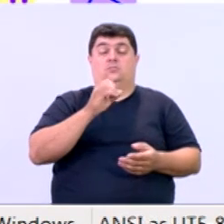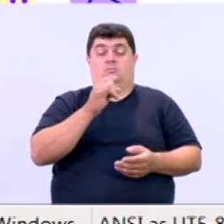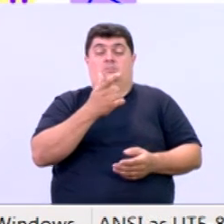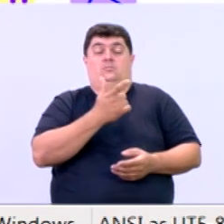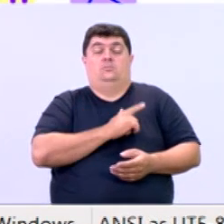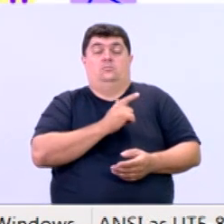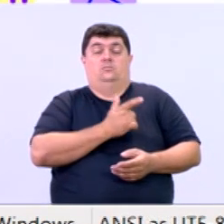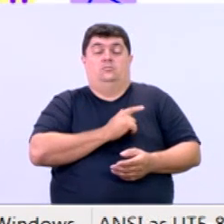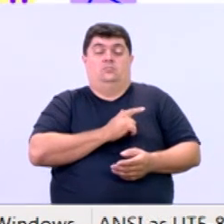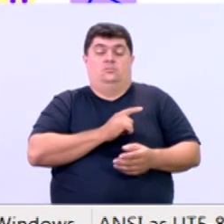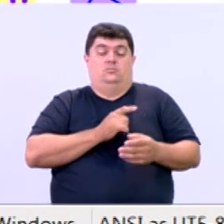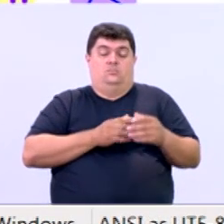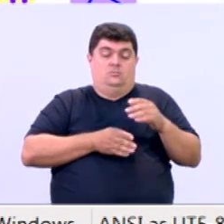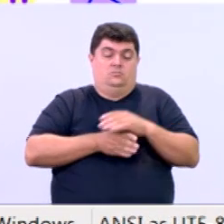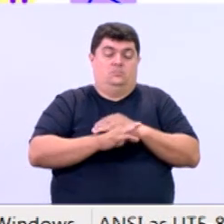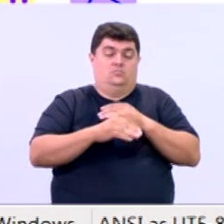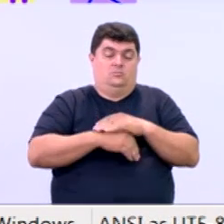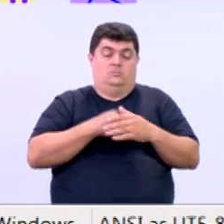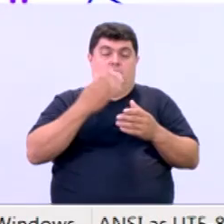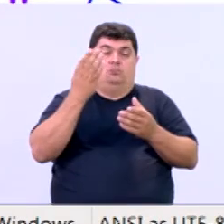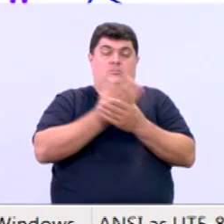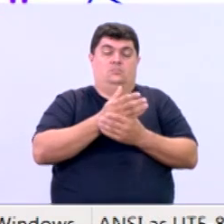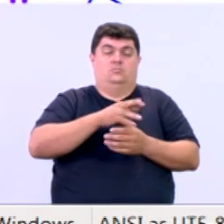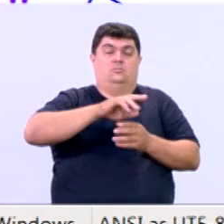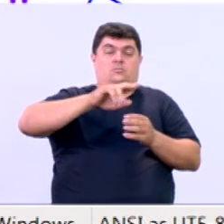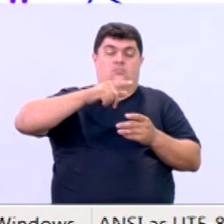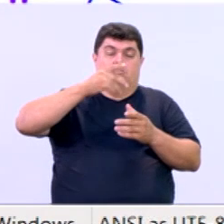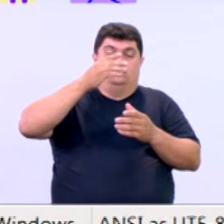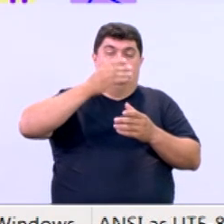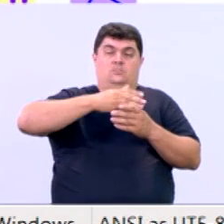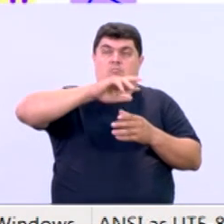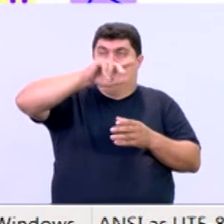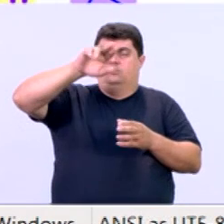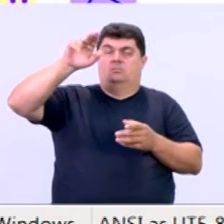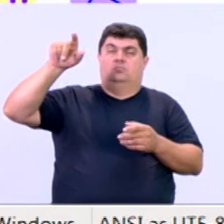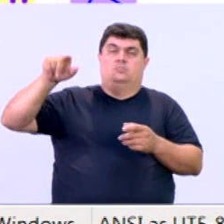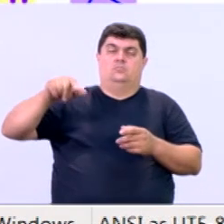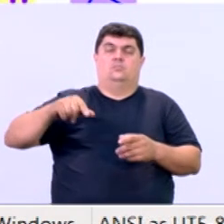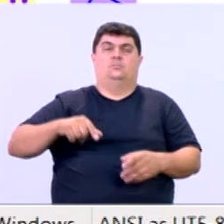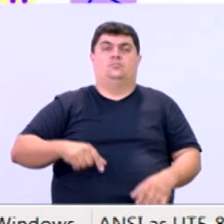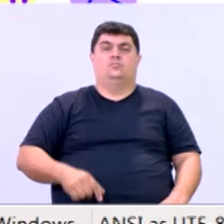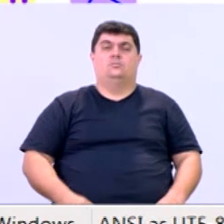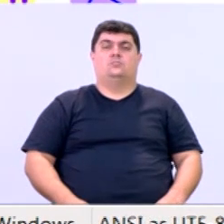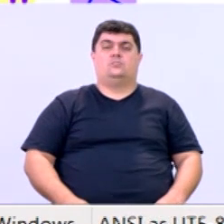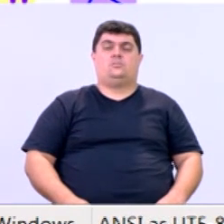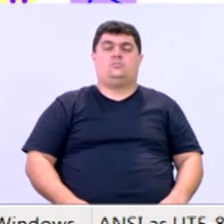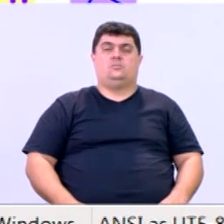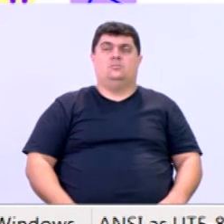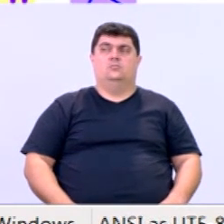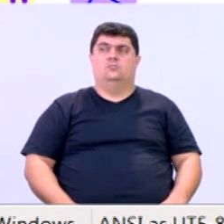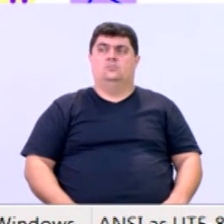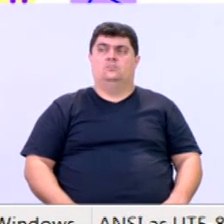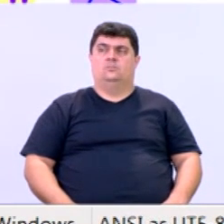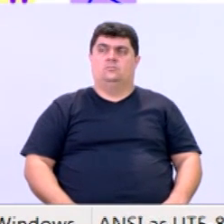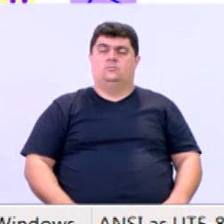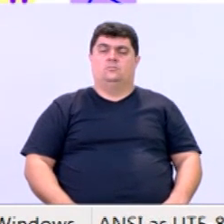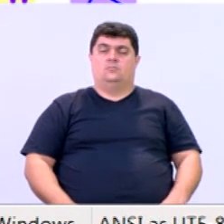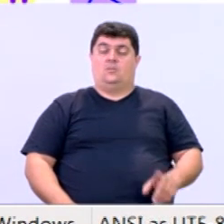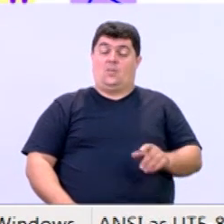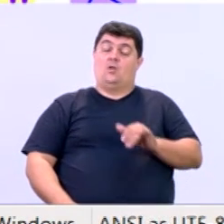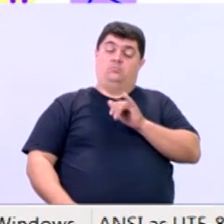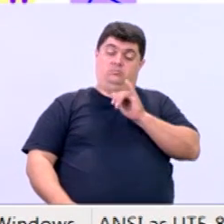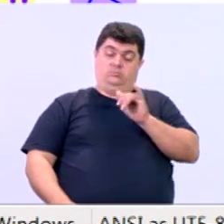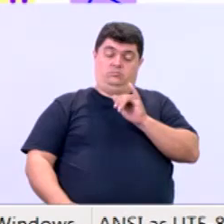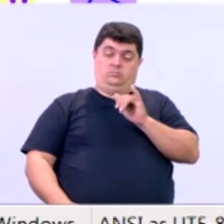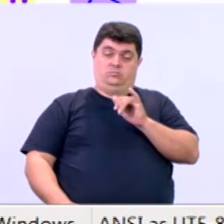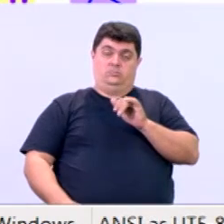tenho acesso a arquivos externos, na onde estão esses caminhos. Então, essa é uma